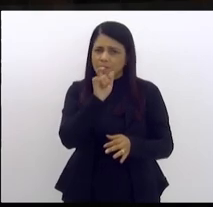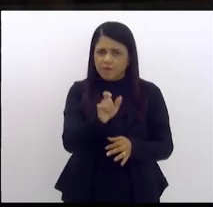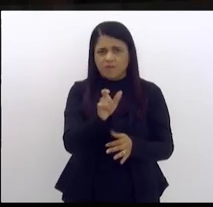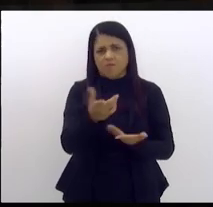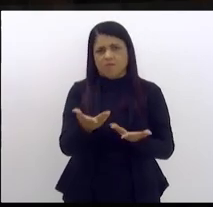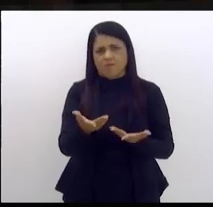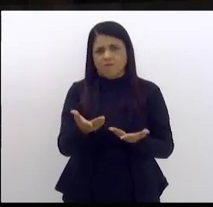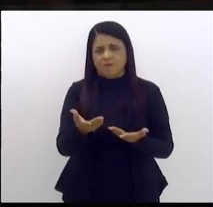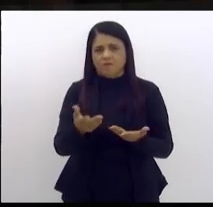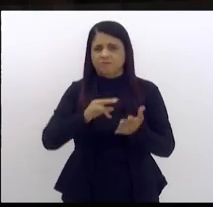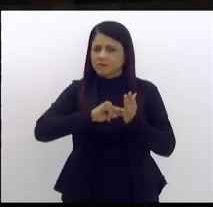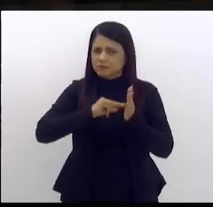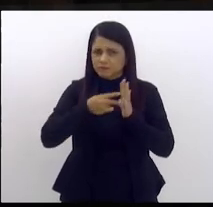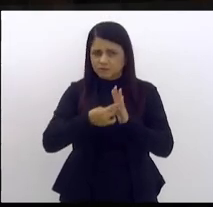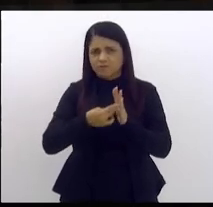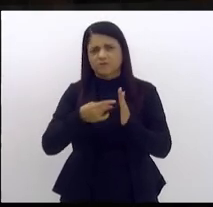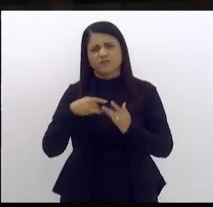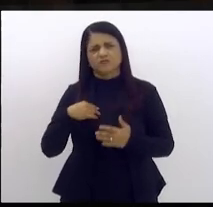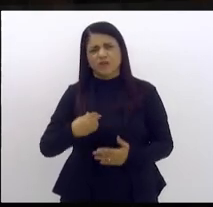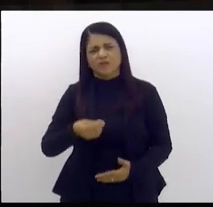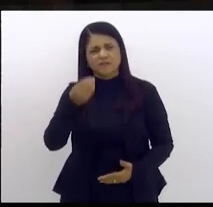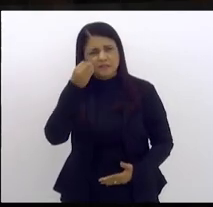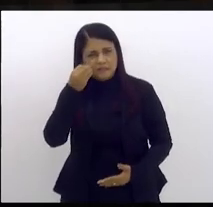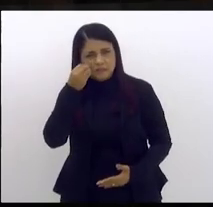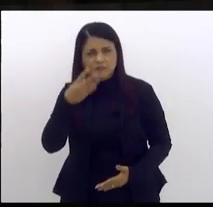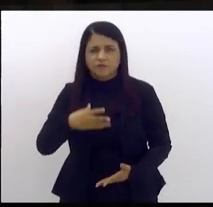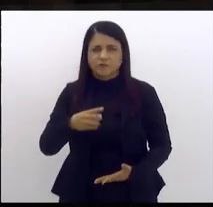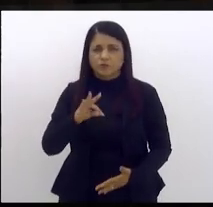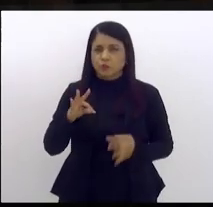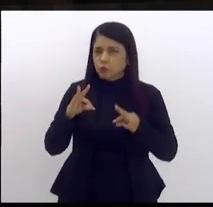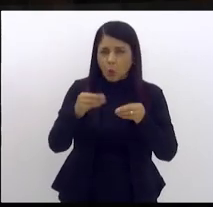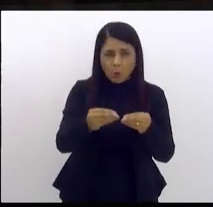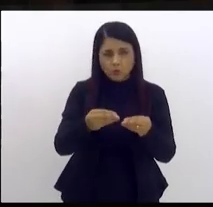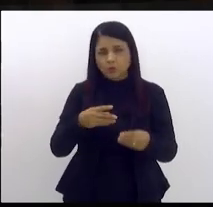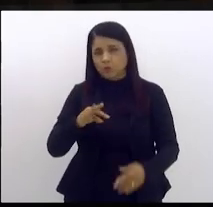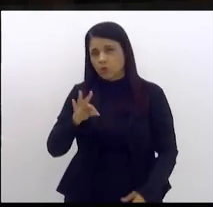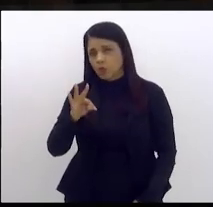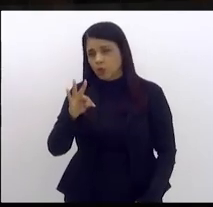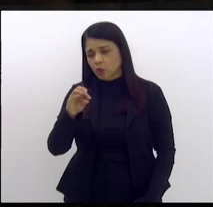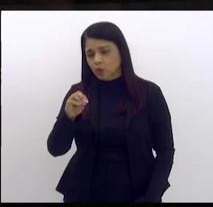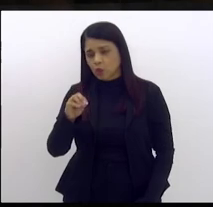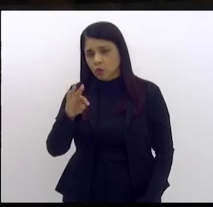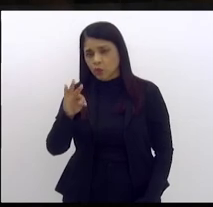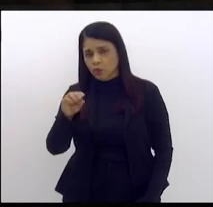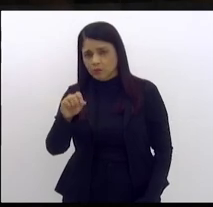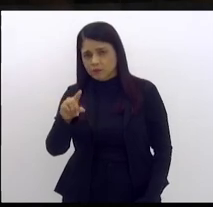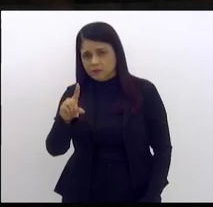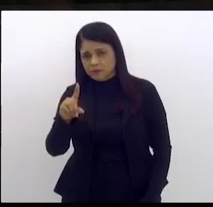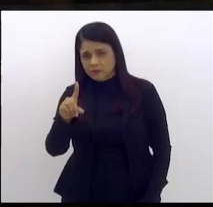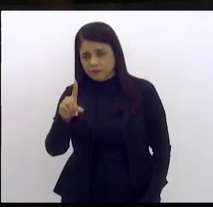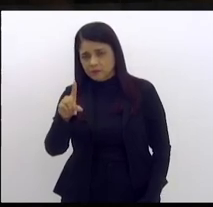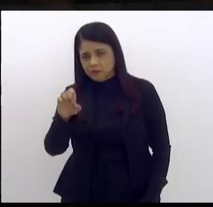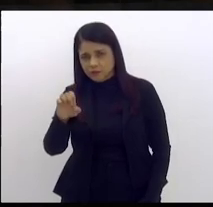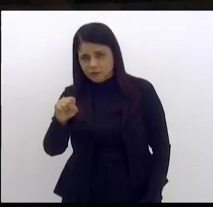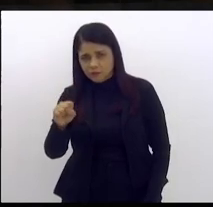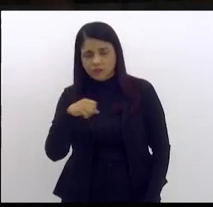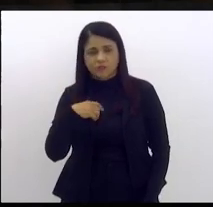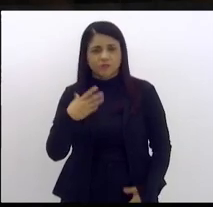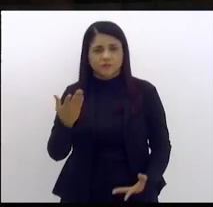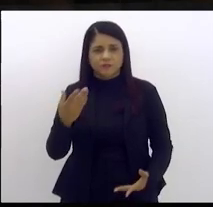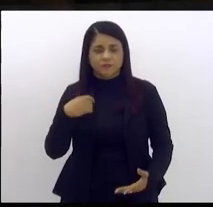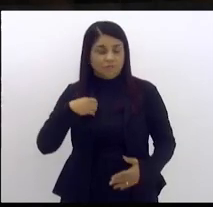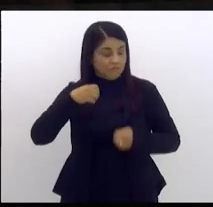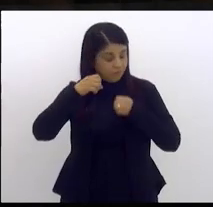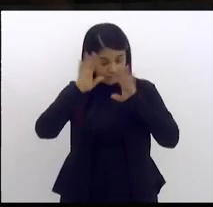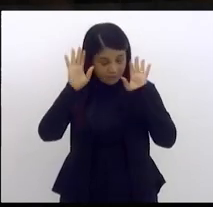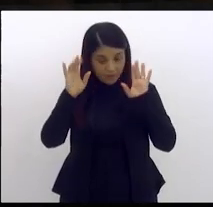o a tentativa do todas todos todes todes com x todo sei lá como é que é